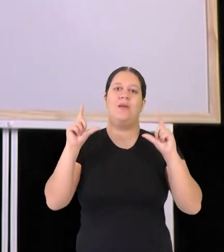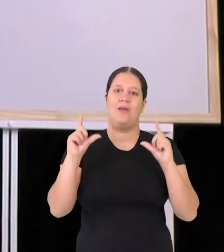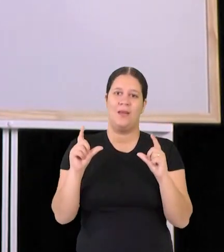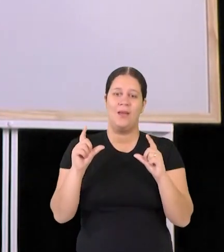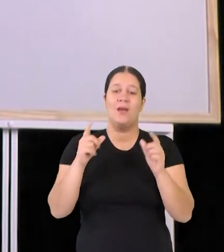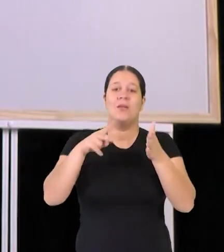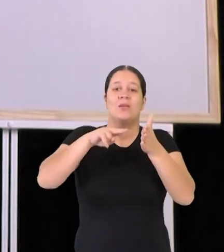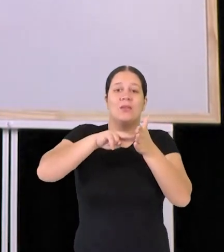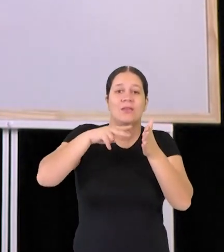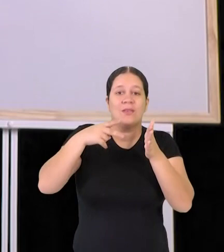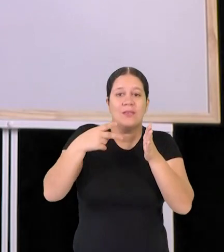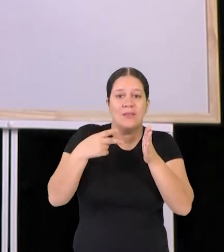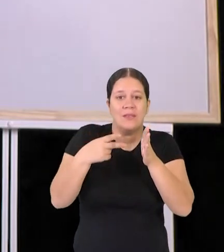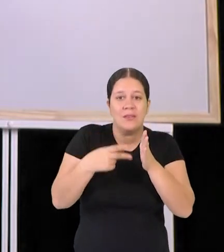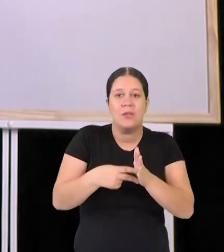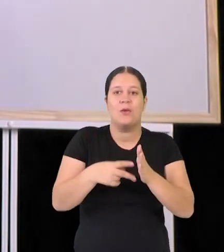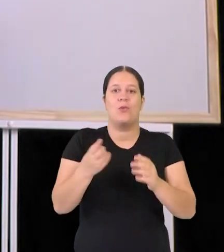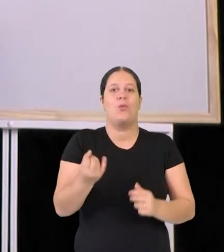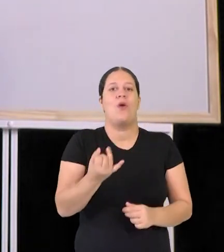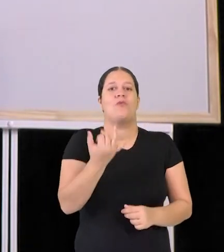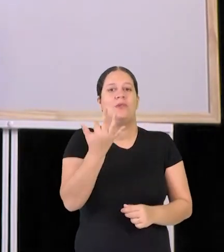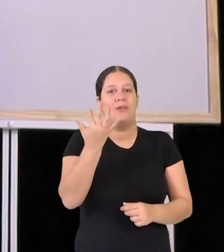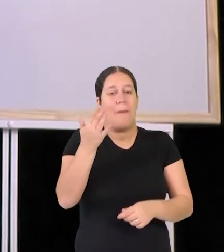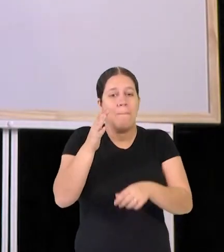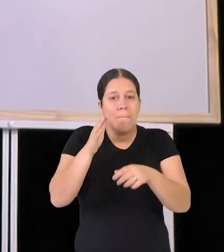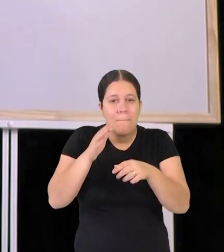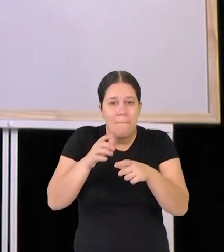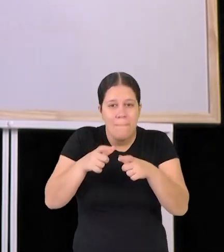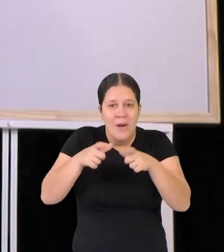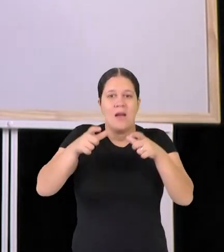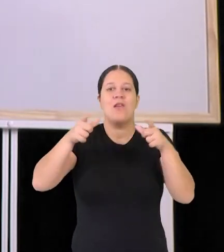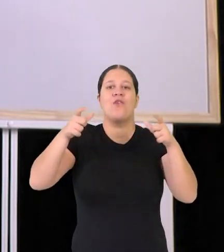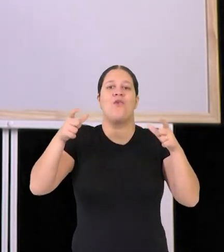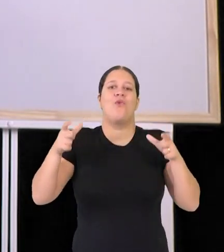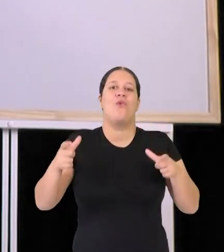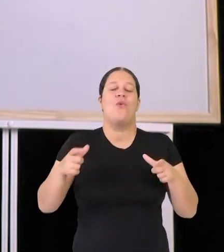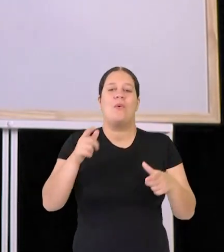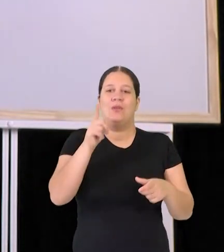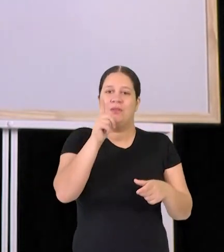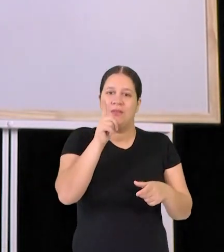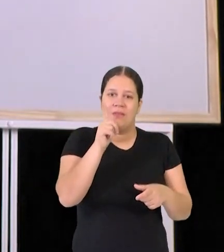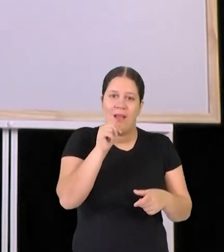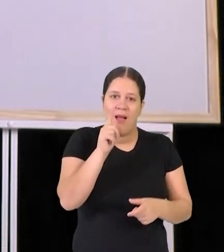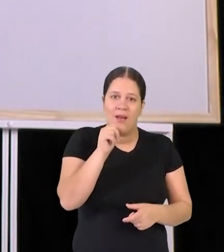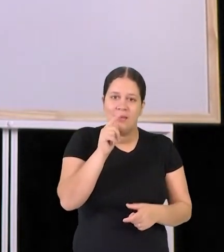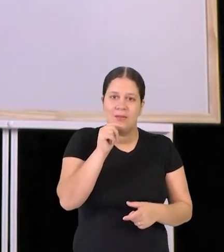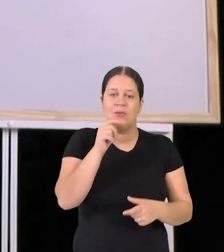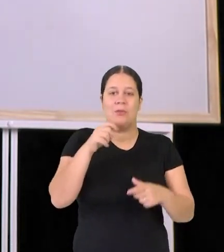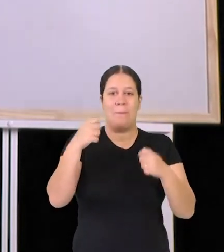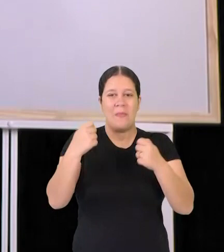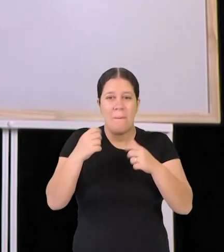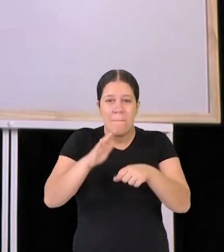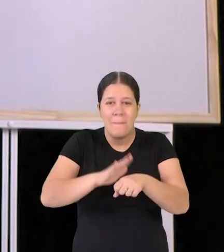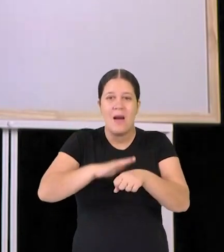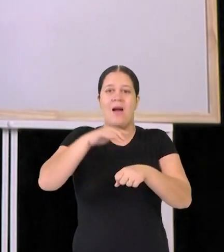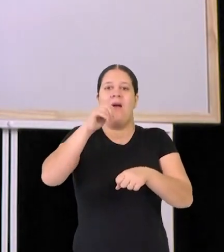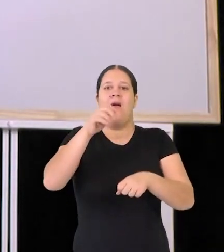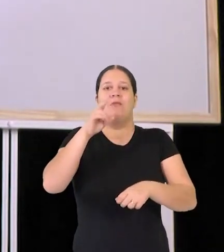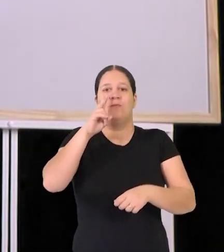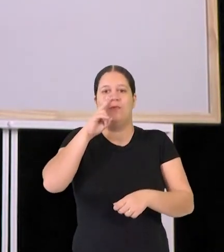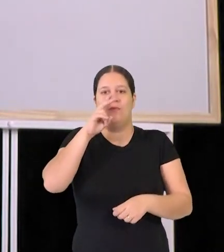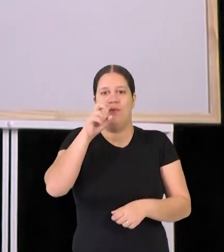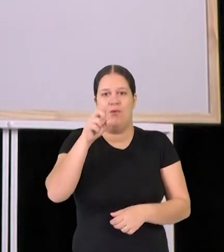Isso significa, então, que eu tenho uma quantidade maior de água passando por ali, desde que eu aumente essa pressão. Daí ele